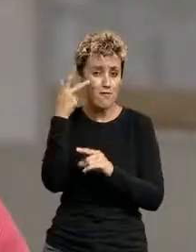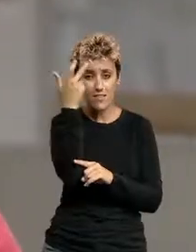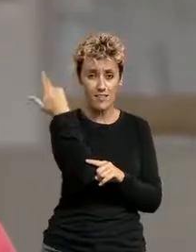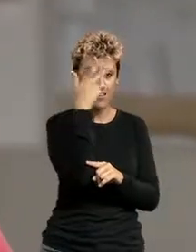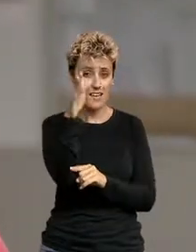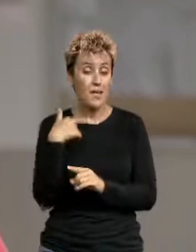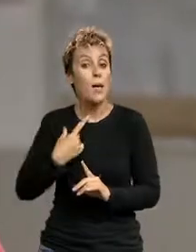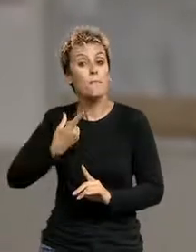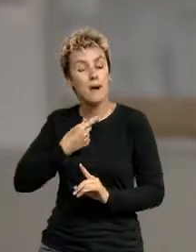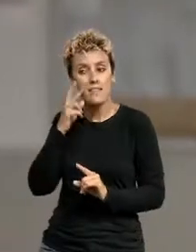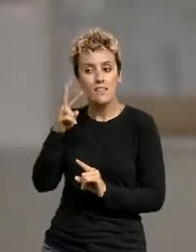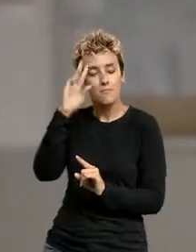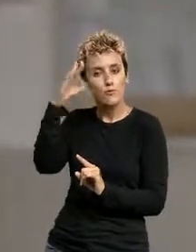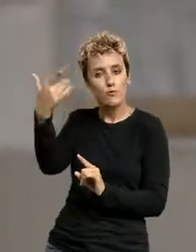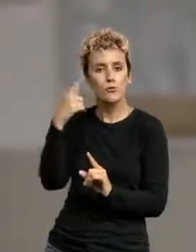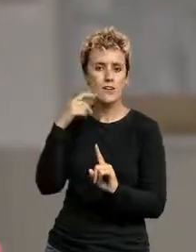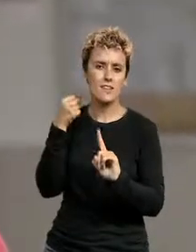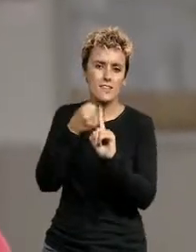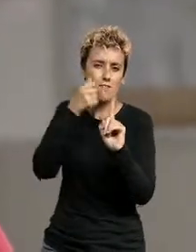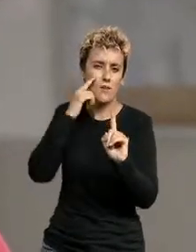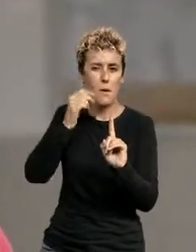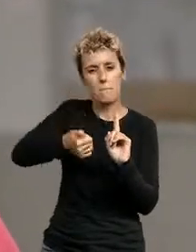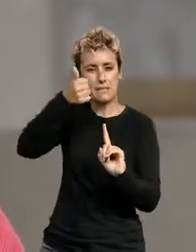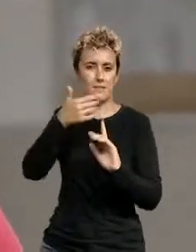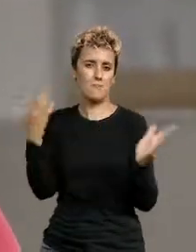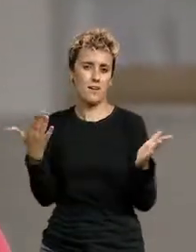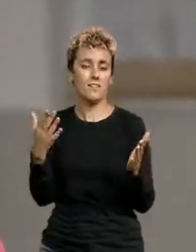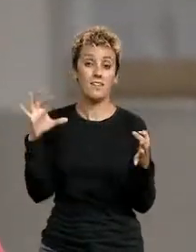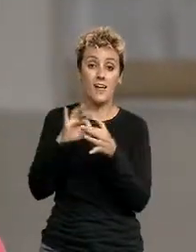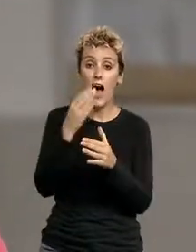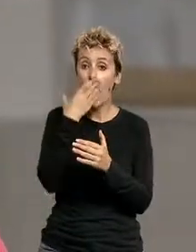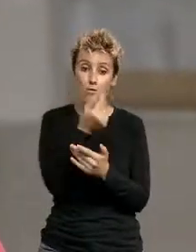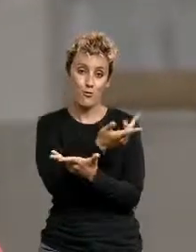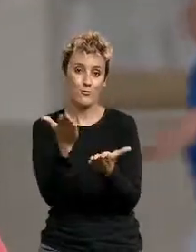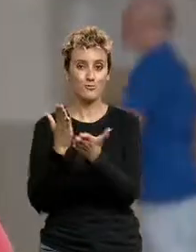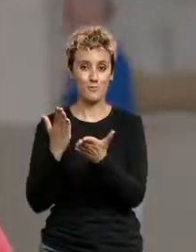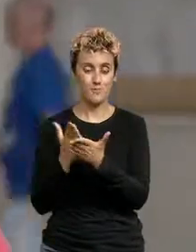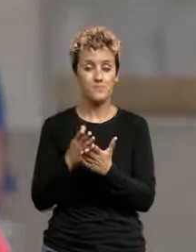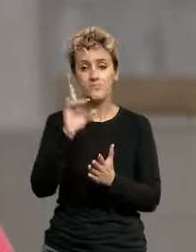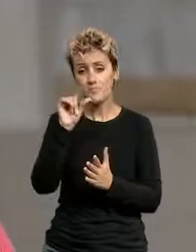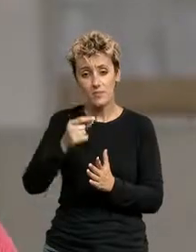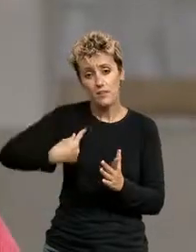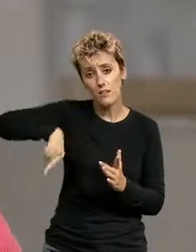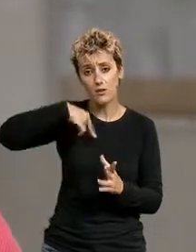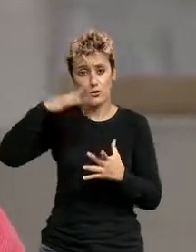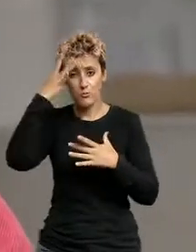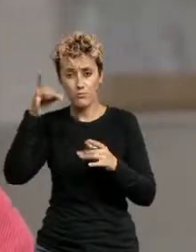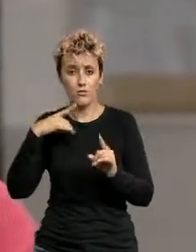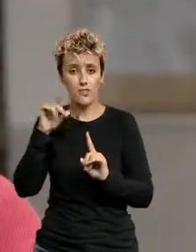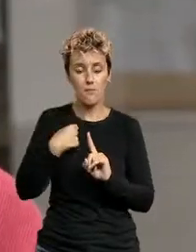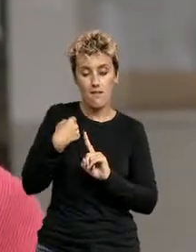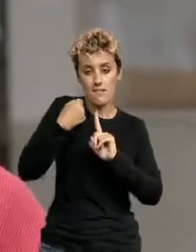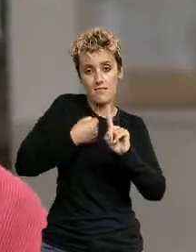olhar para o futuro. Esse é o principal desafio que se coloca aos estudantes e é também o desafio que nós como professores temos, de